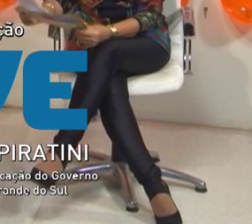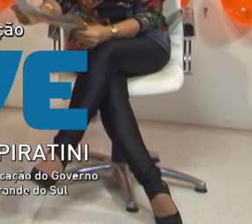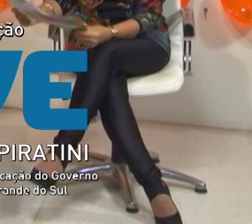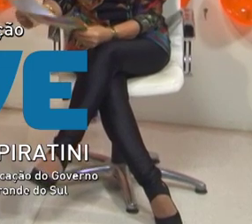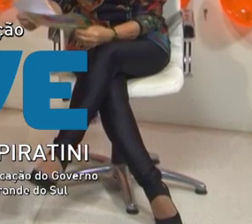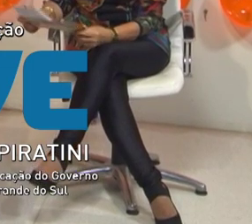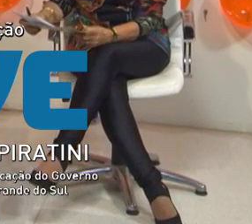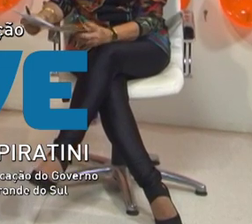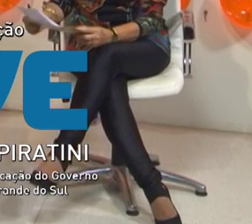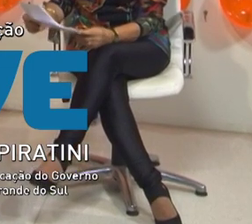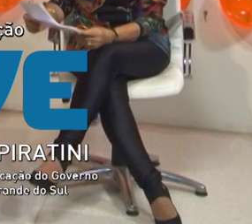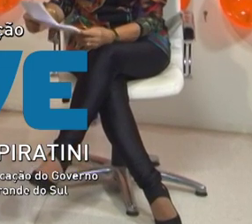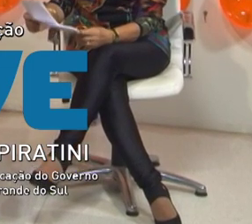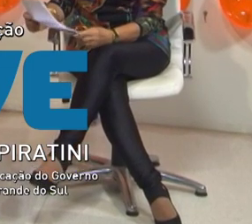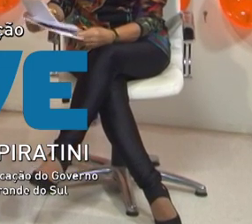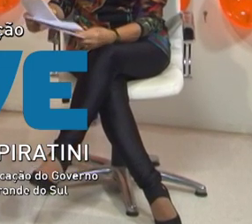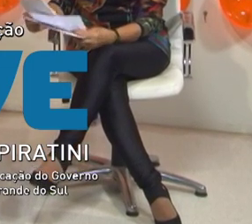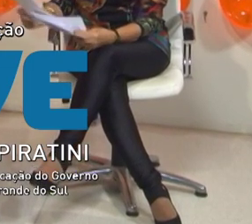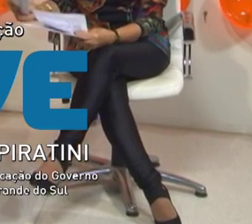mesmo